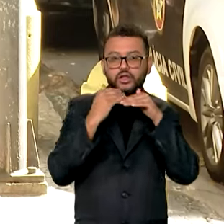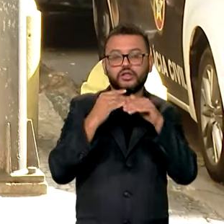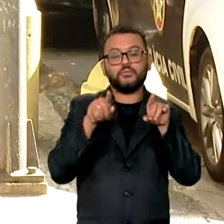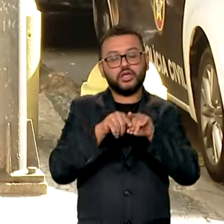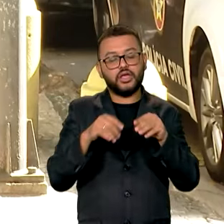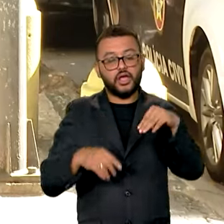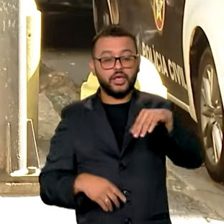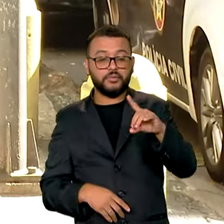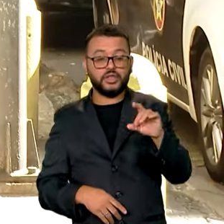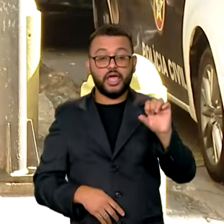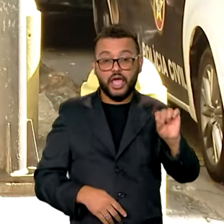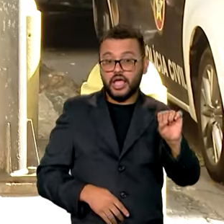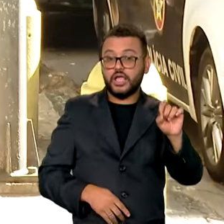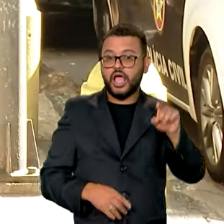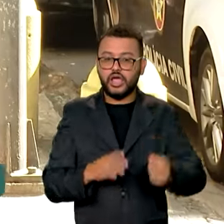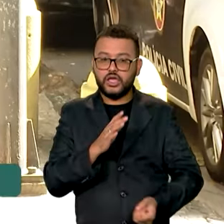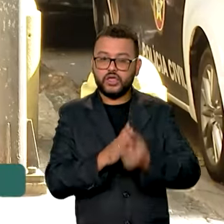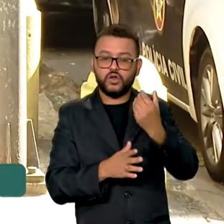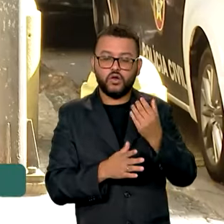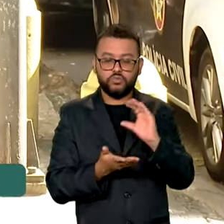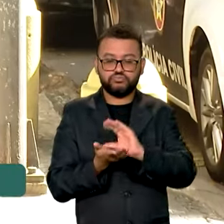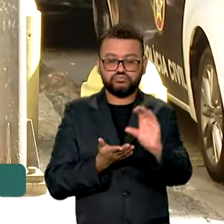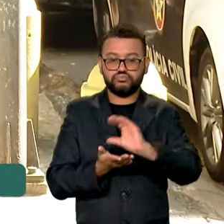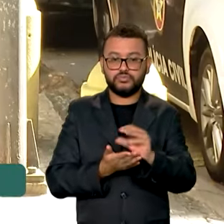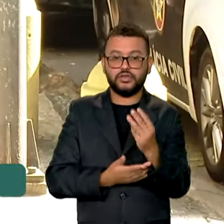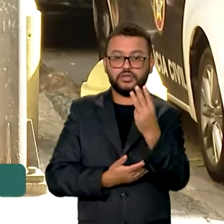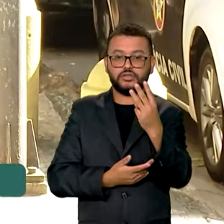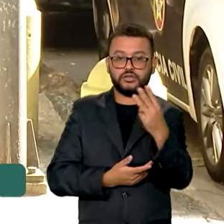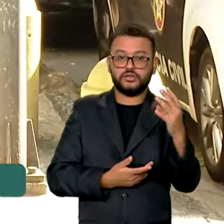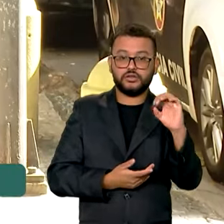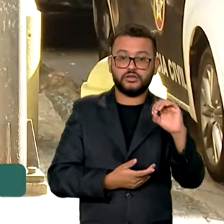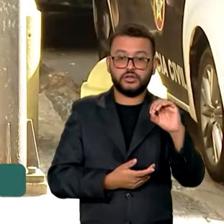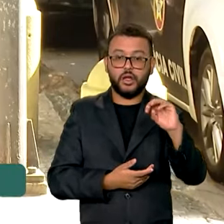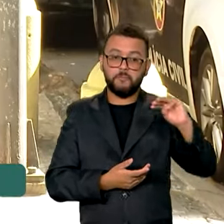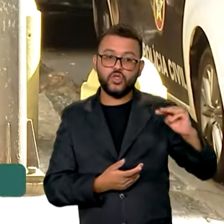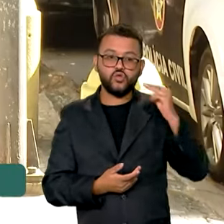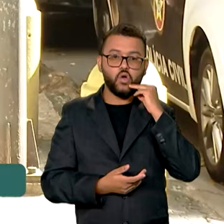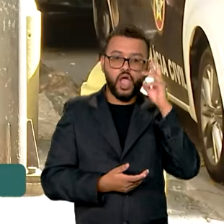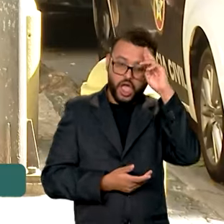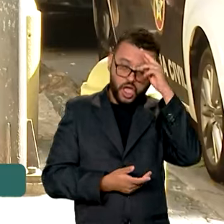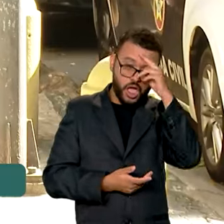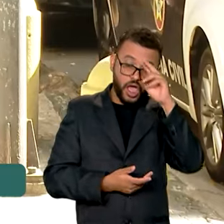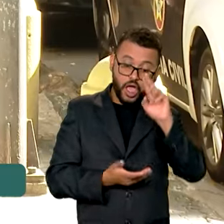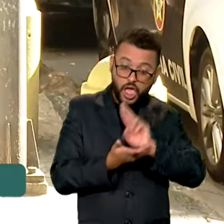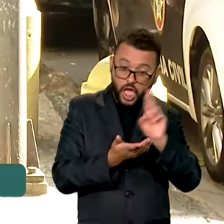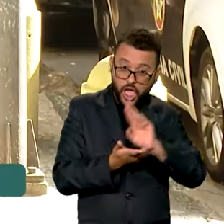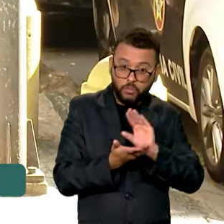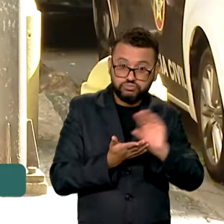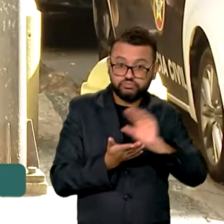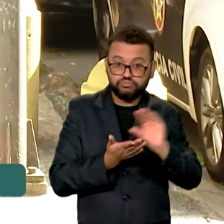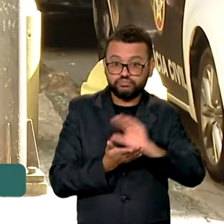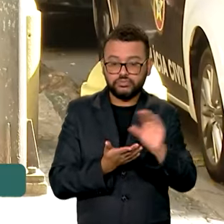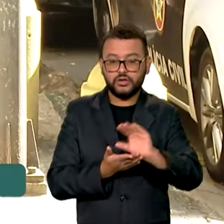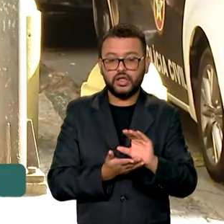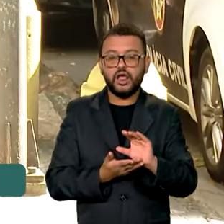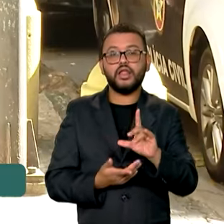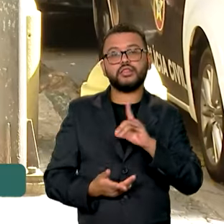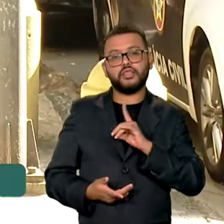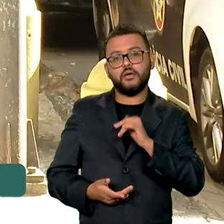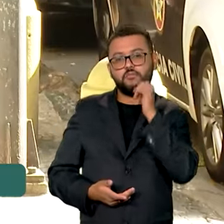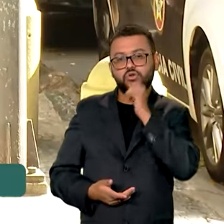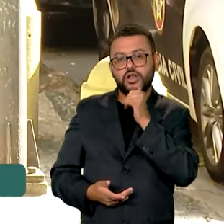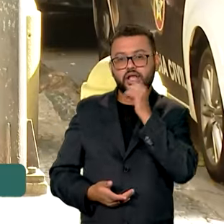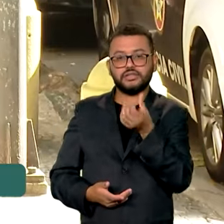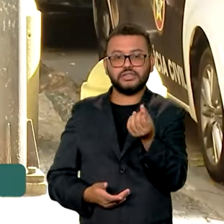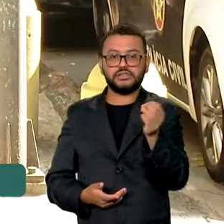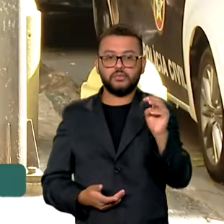Social e prevê um investimento de 330 milhões de reais. O país tem hoje 60 milhões de mulheres